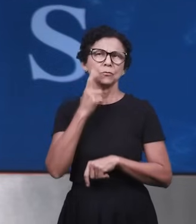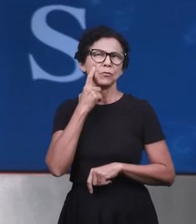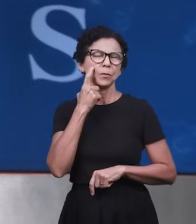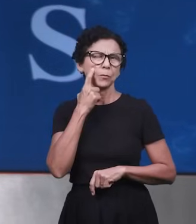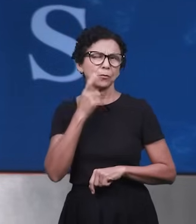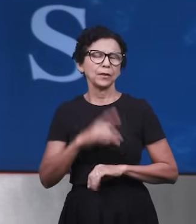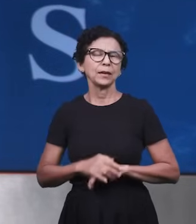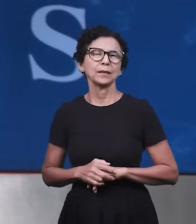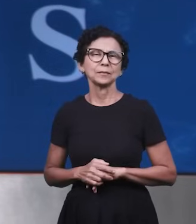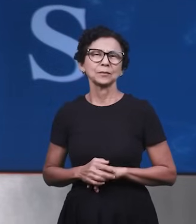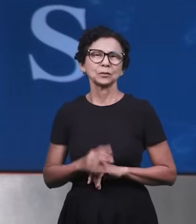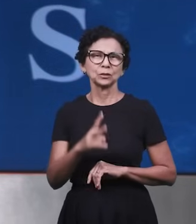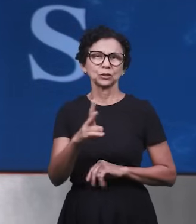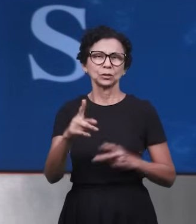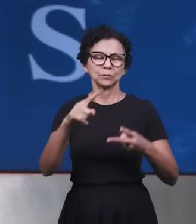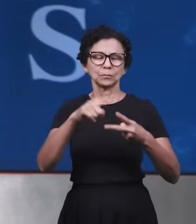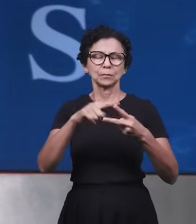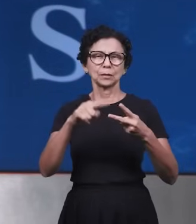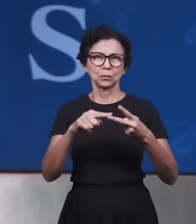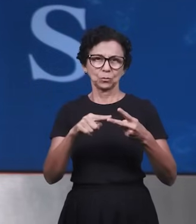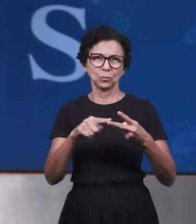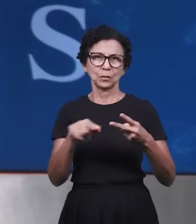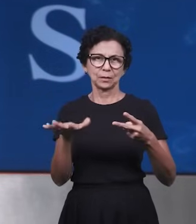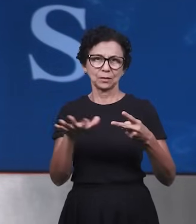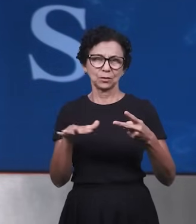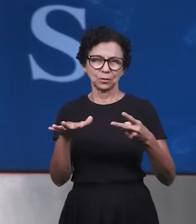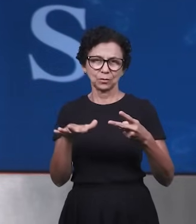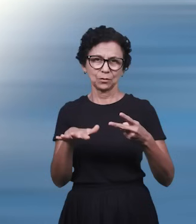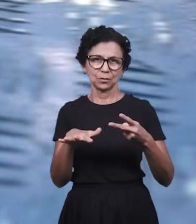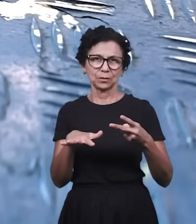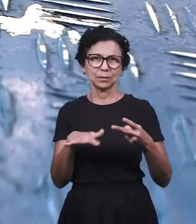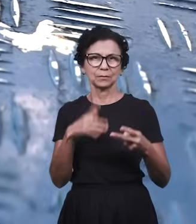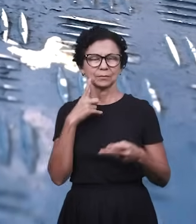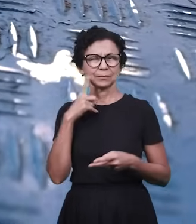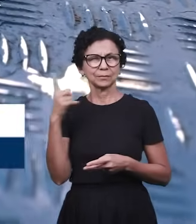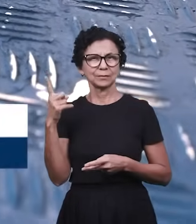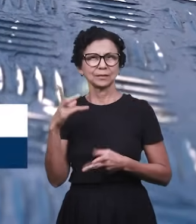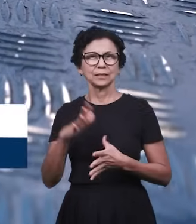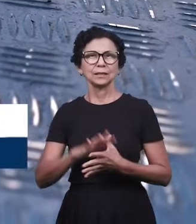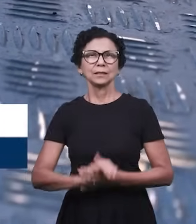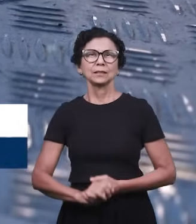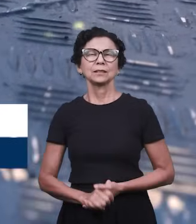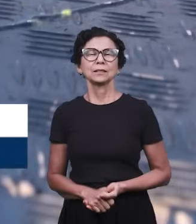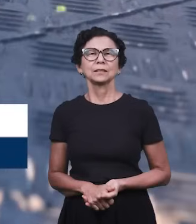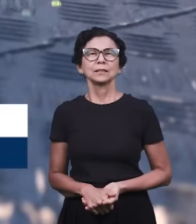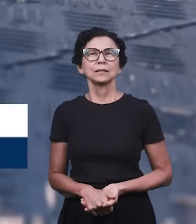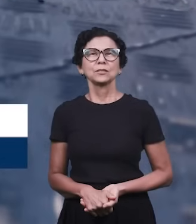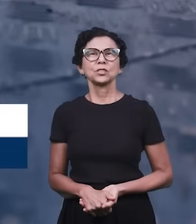Bagre e São Sebastião da Boa Vista. Acompanhe agora.